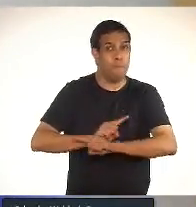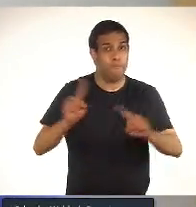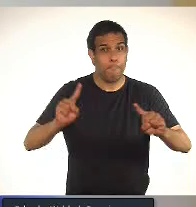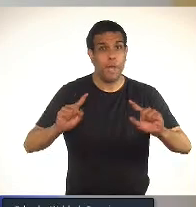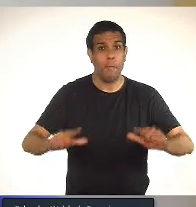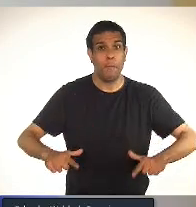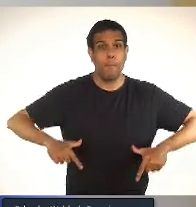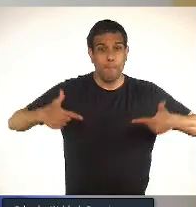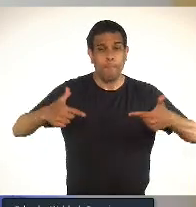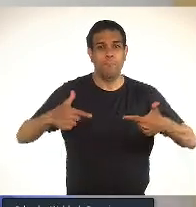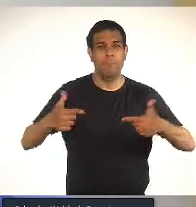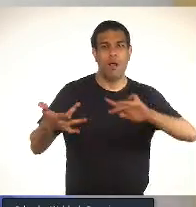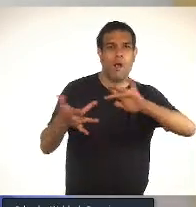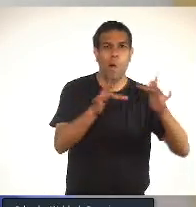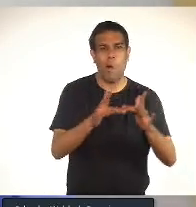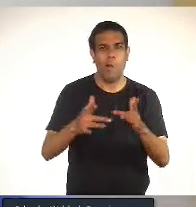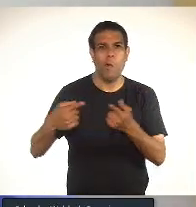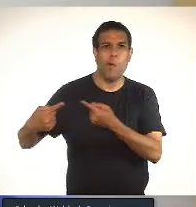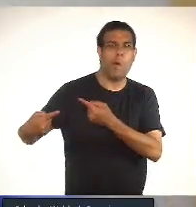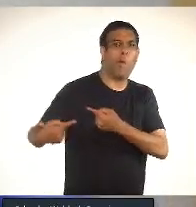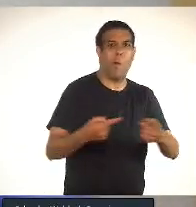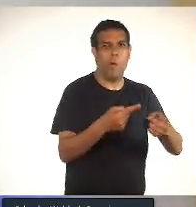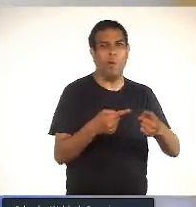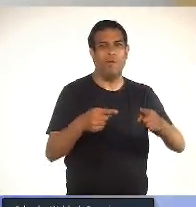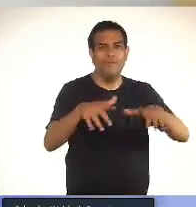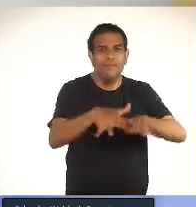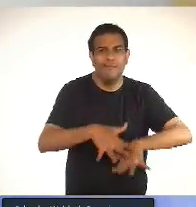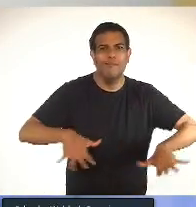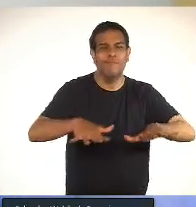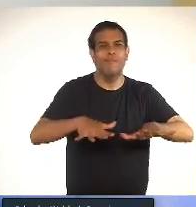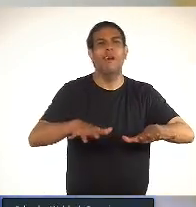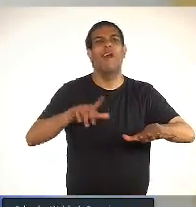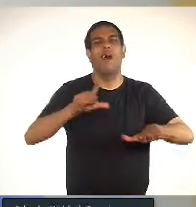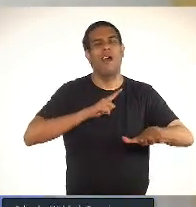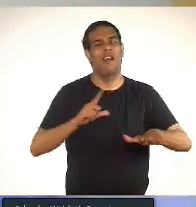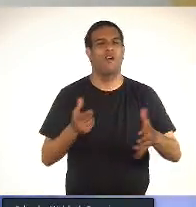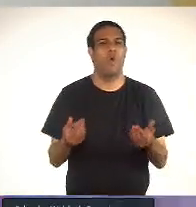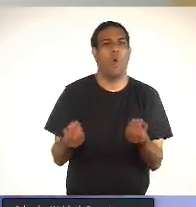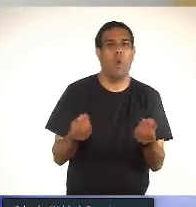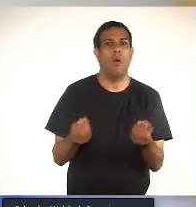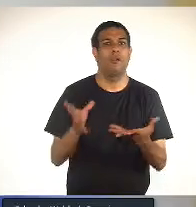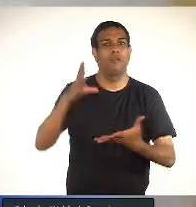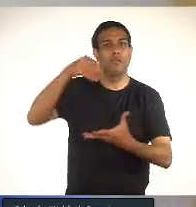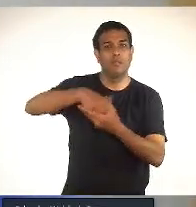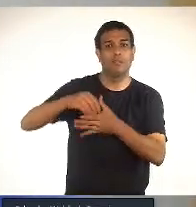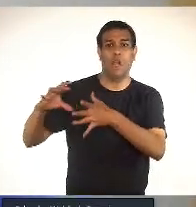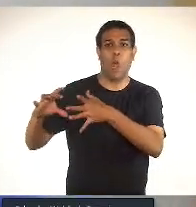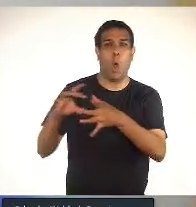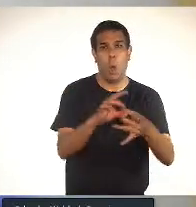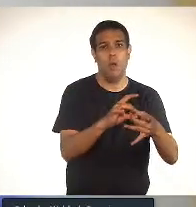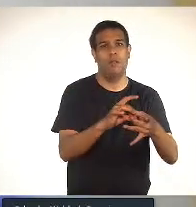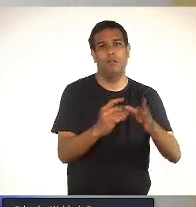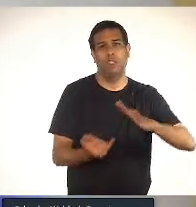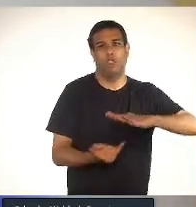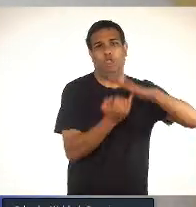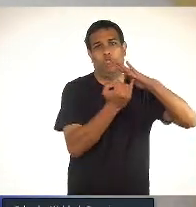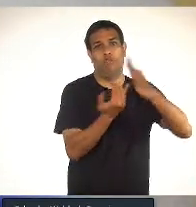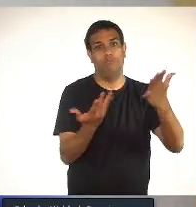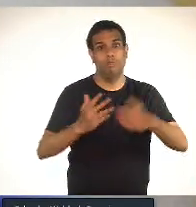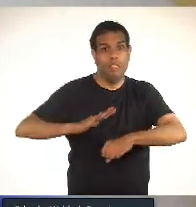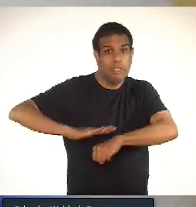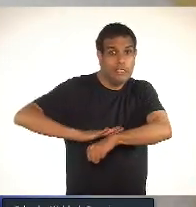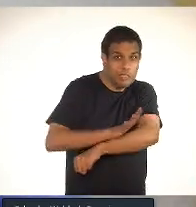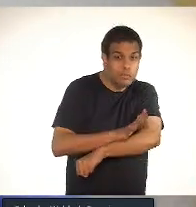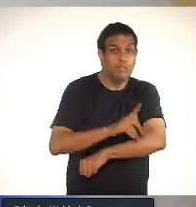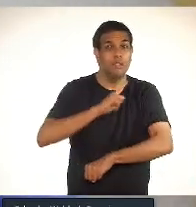devem se envolver na luta contra esta chaga que se manifesta, por exemplo, no contexto das instituições. O racismo não é